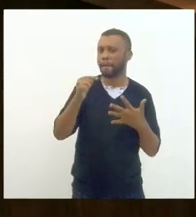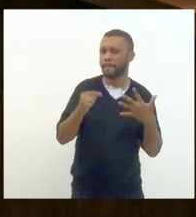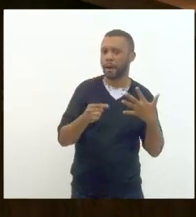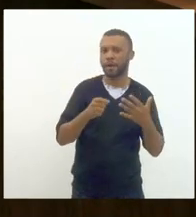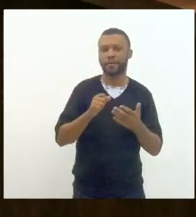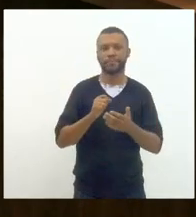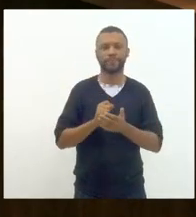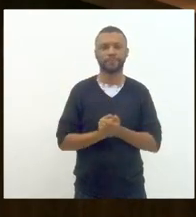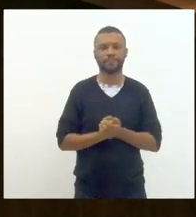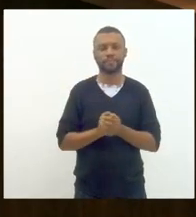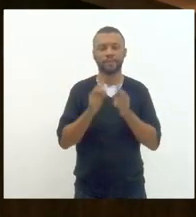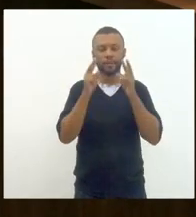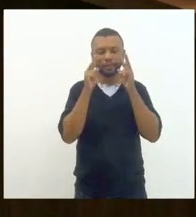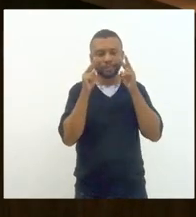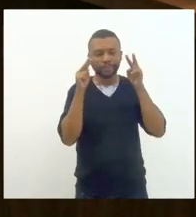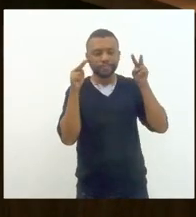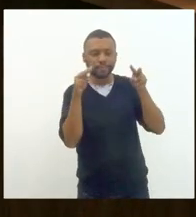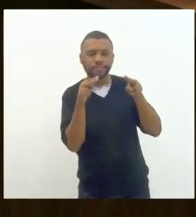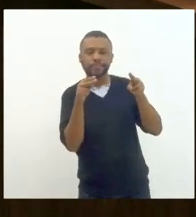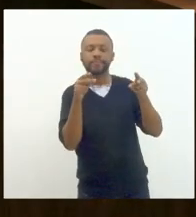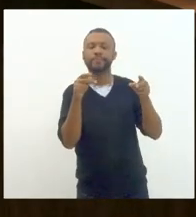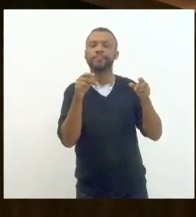da